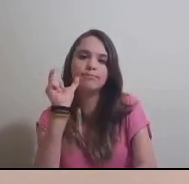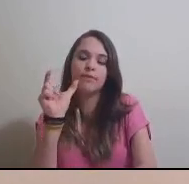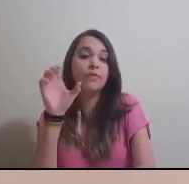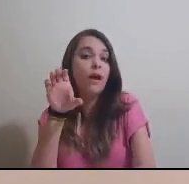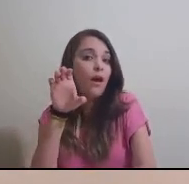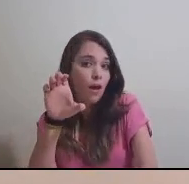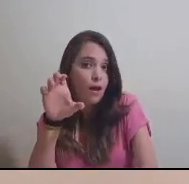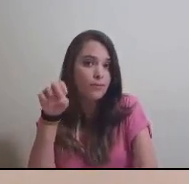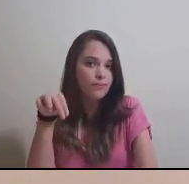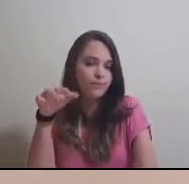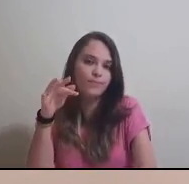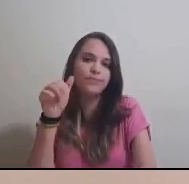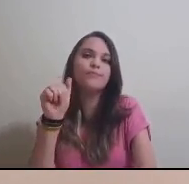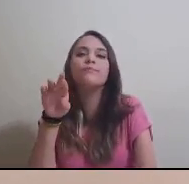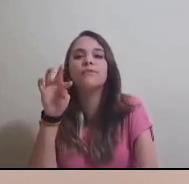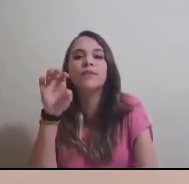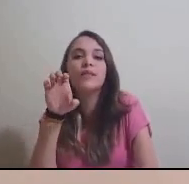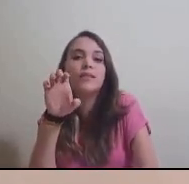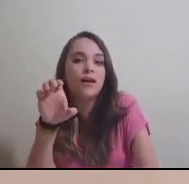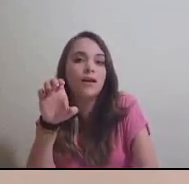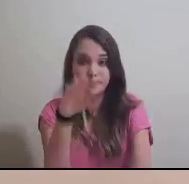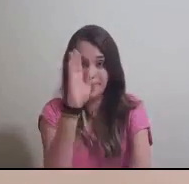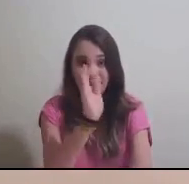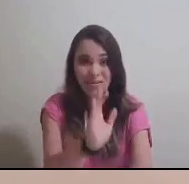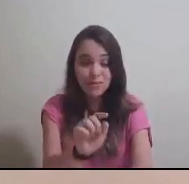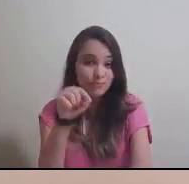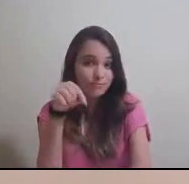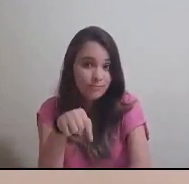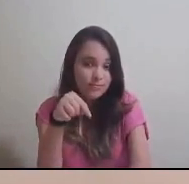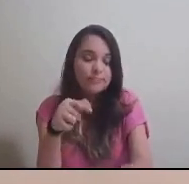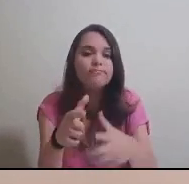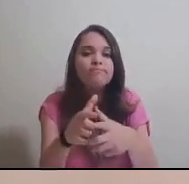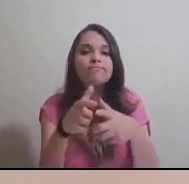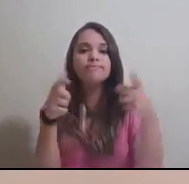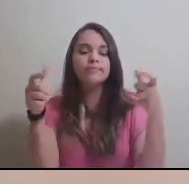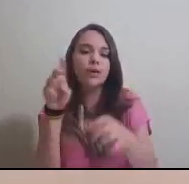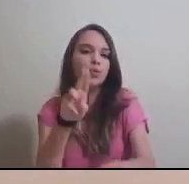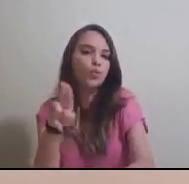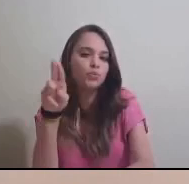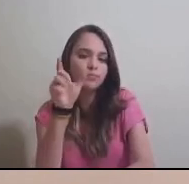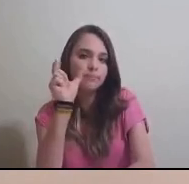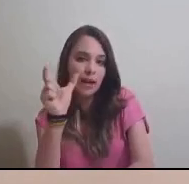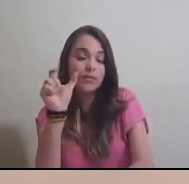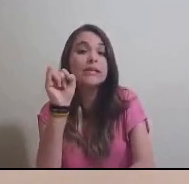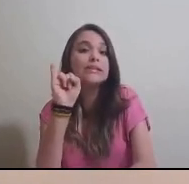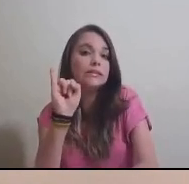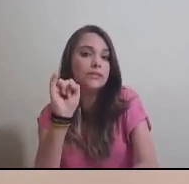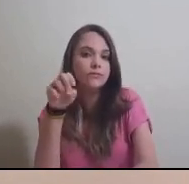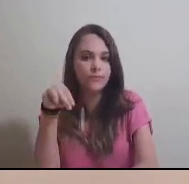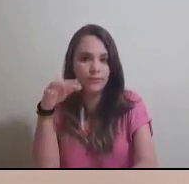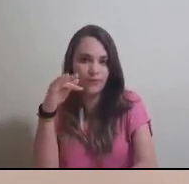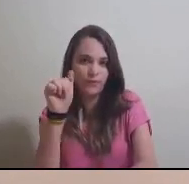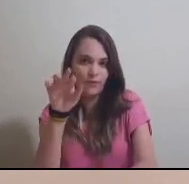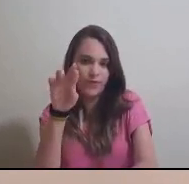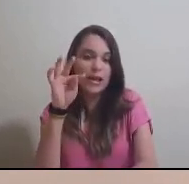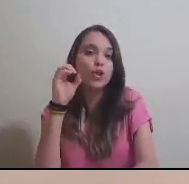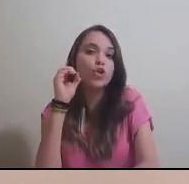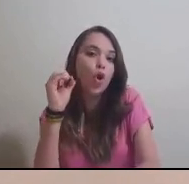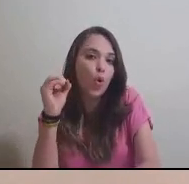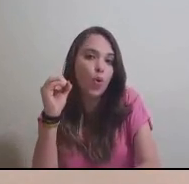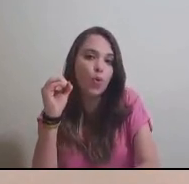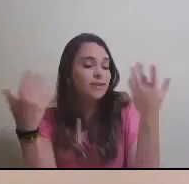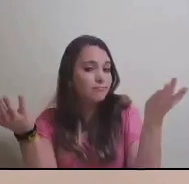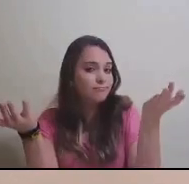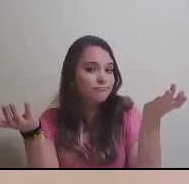com E e terminando com E. Já no Brasil, a forma mais falada é infarto, começando com I e terminando com O. É isso, pessoal. Espero que vocês